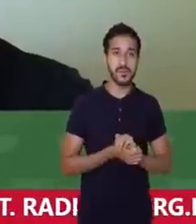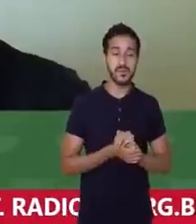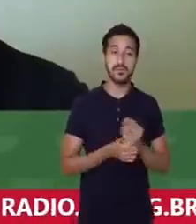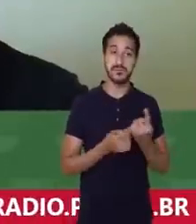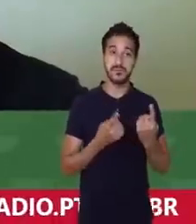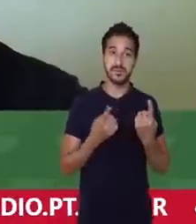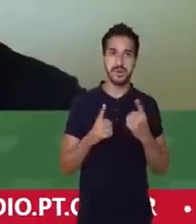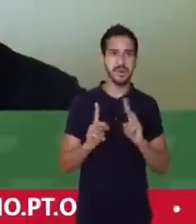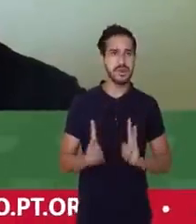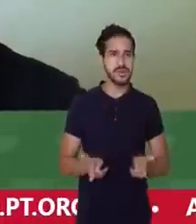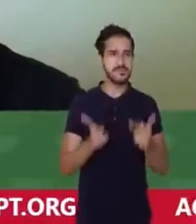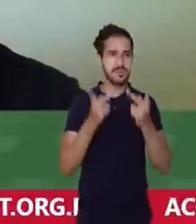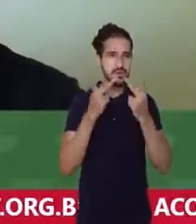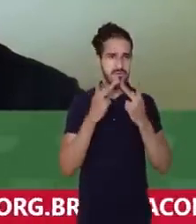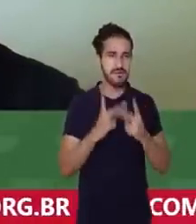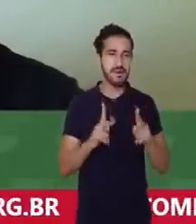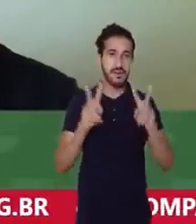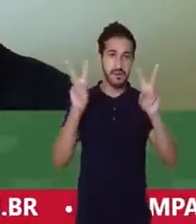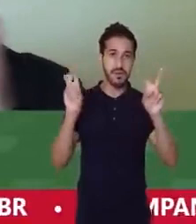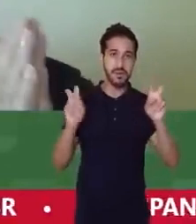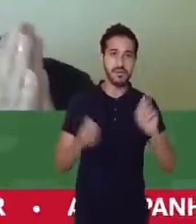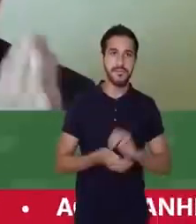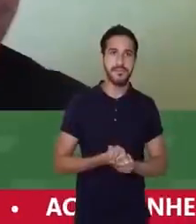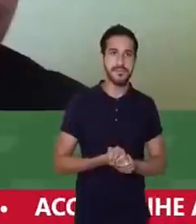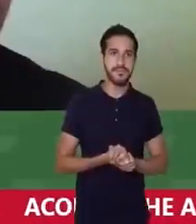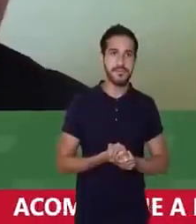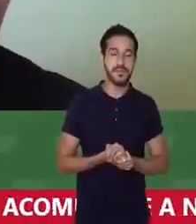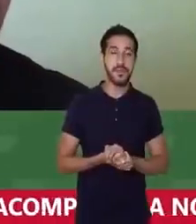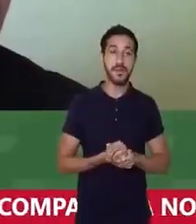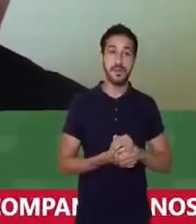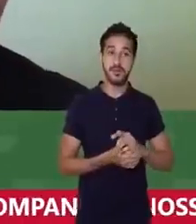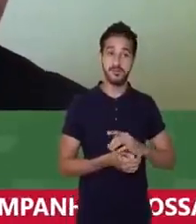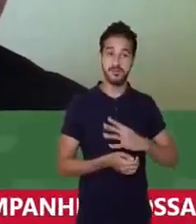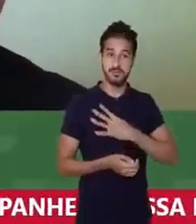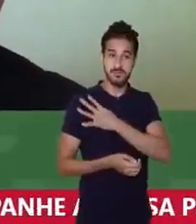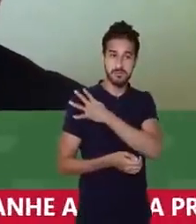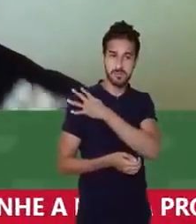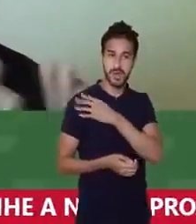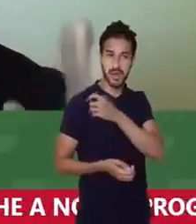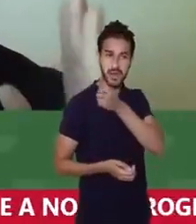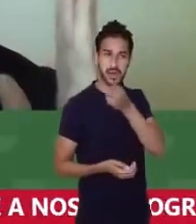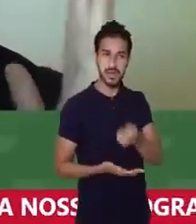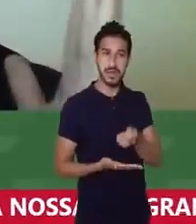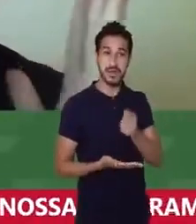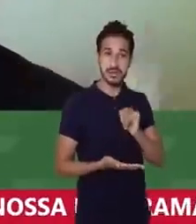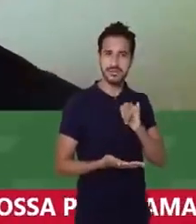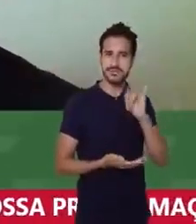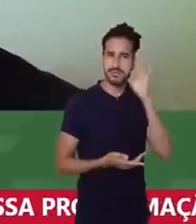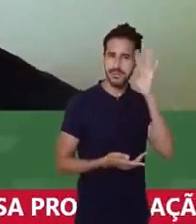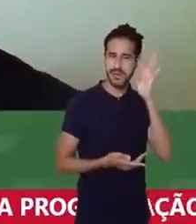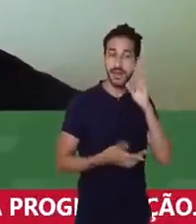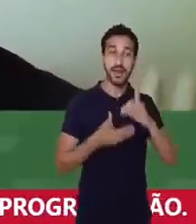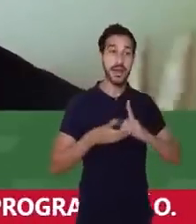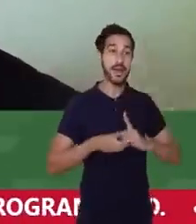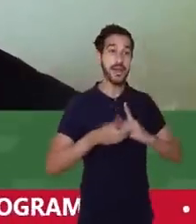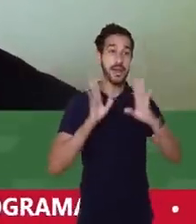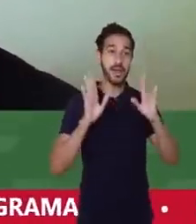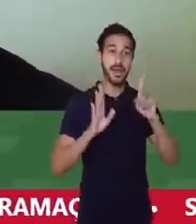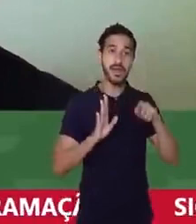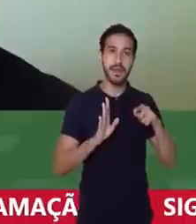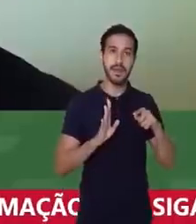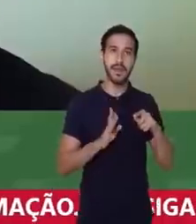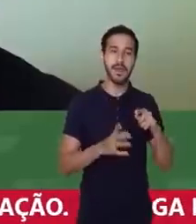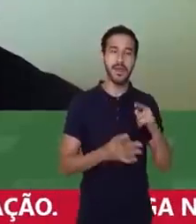ao contrário, eu sempre faço essa imagem, sabe, Bongás? Na ditadura militar, se você imaginar que a democracia é